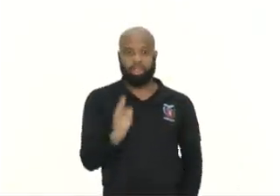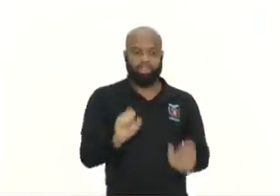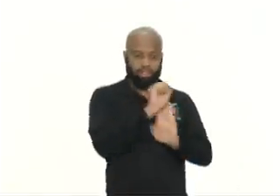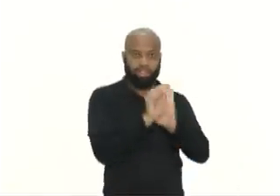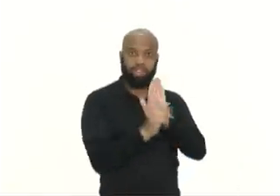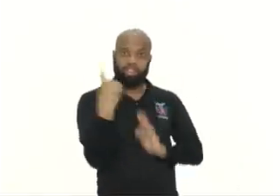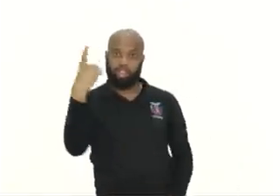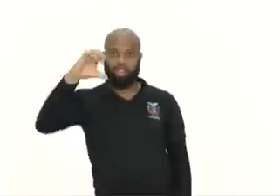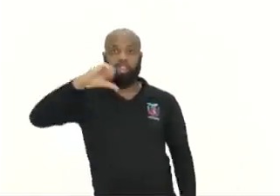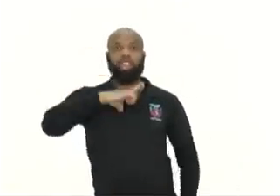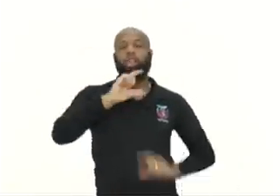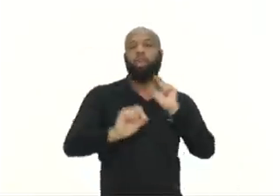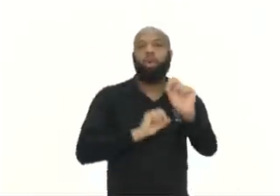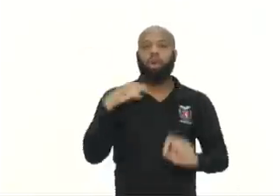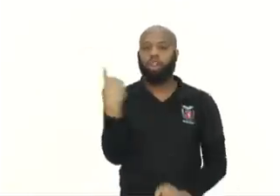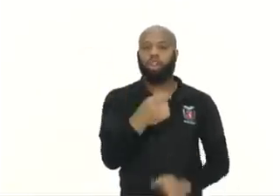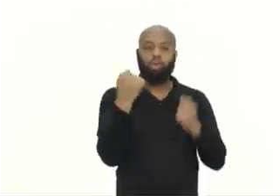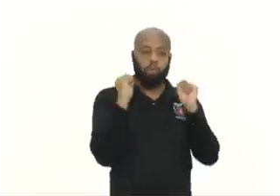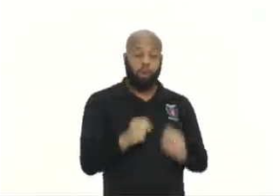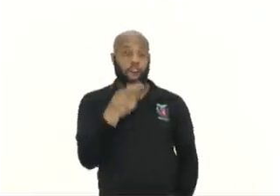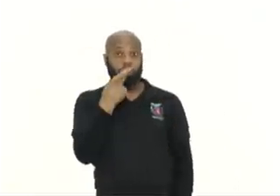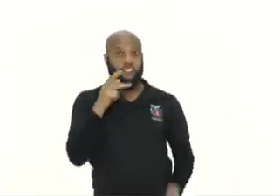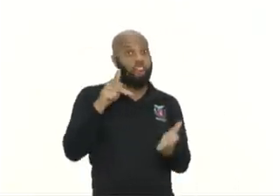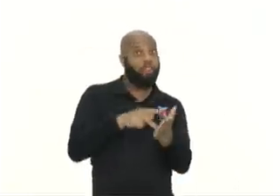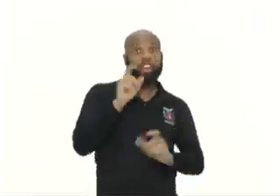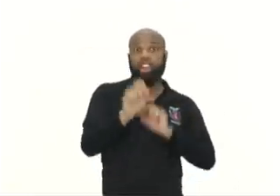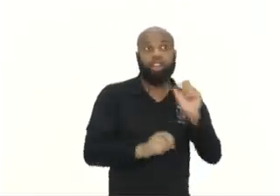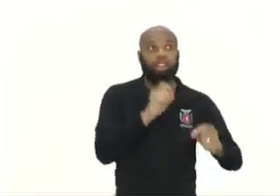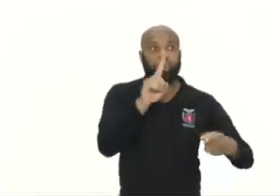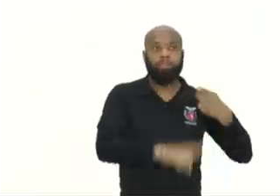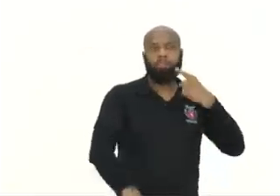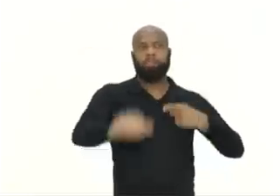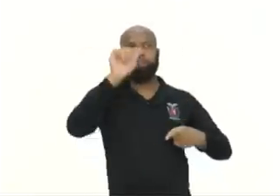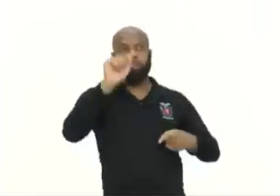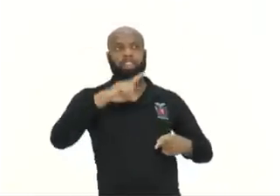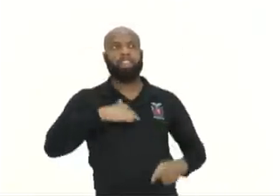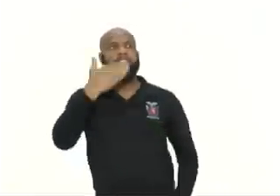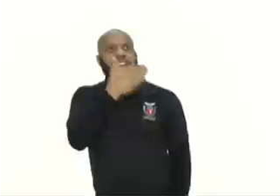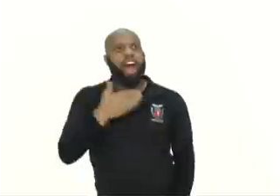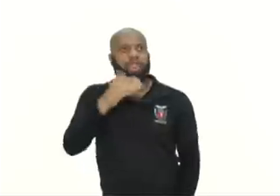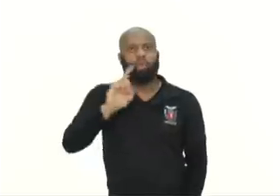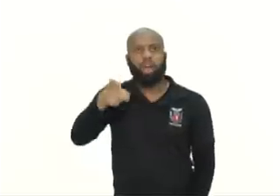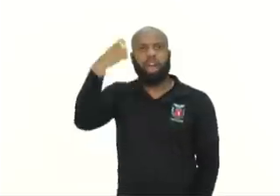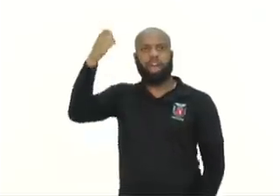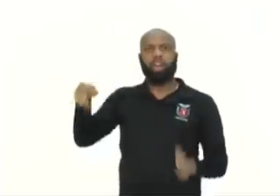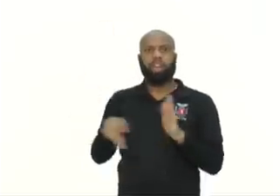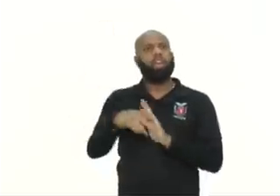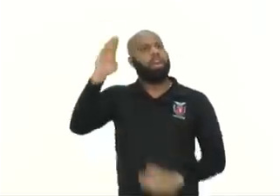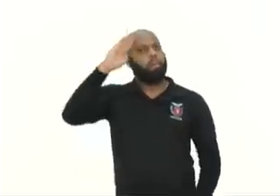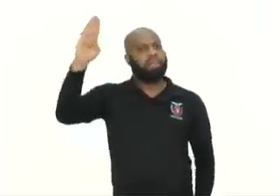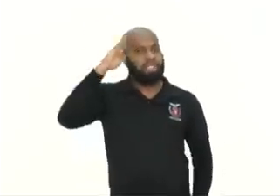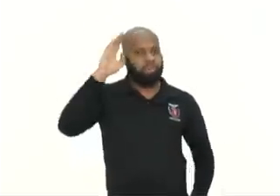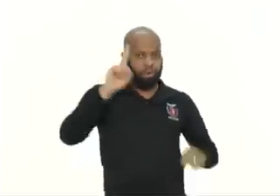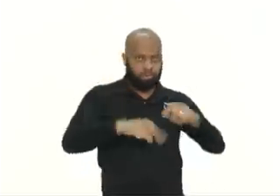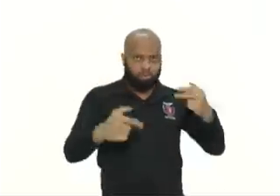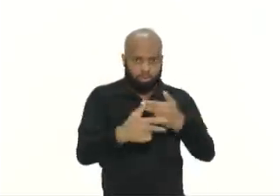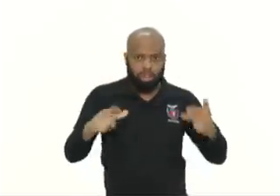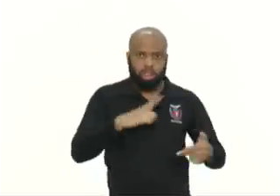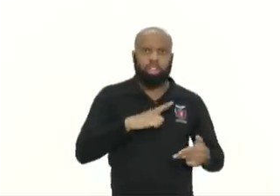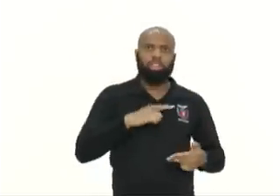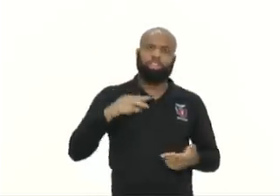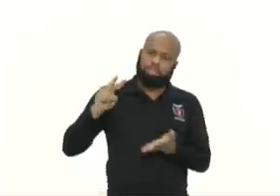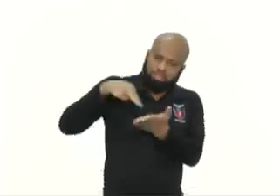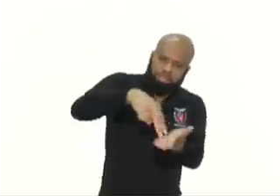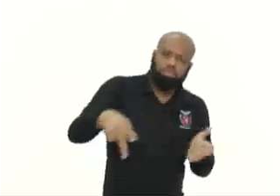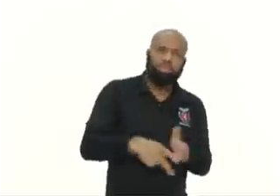século XIX, nós podemos afirmar que, alternativa A, o açúcar era o principal produto e havia uma